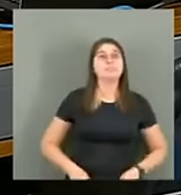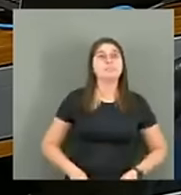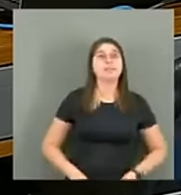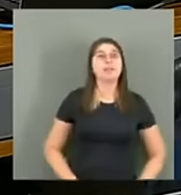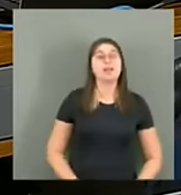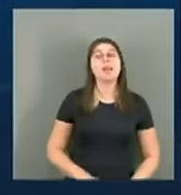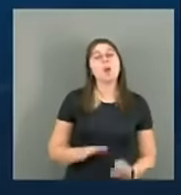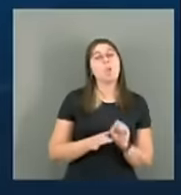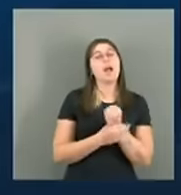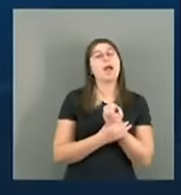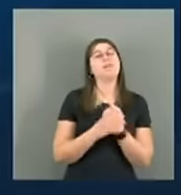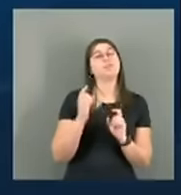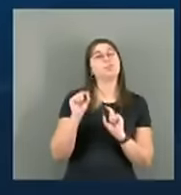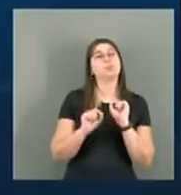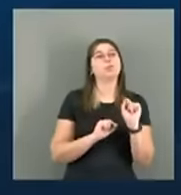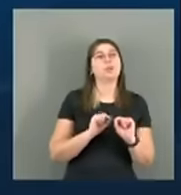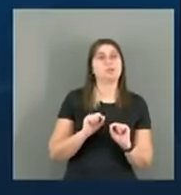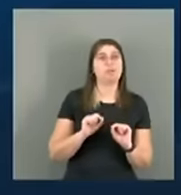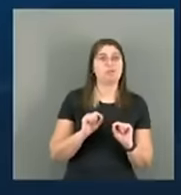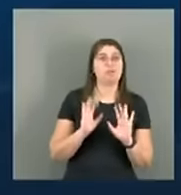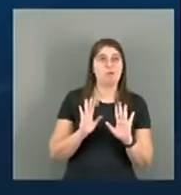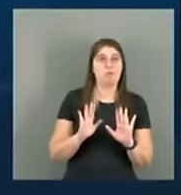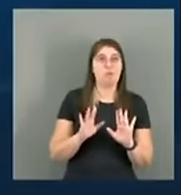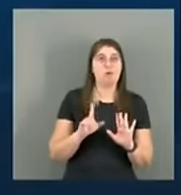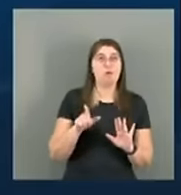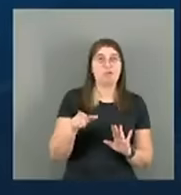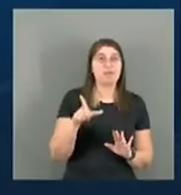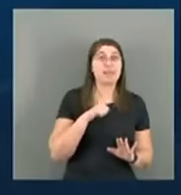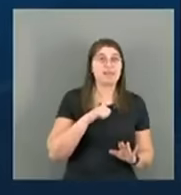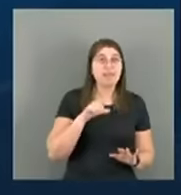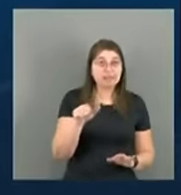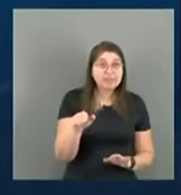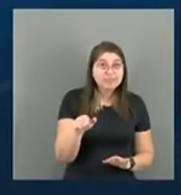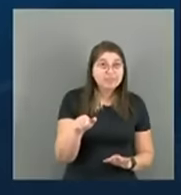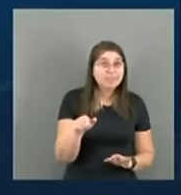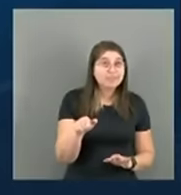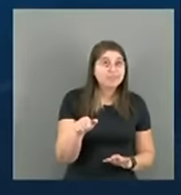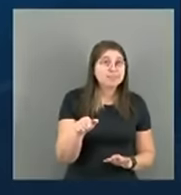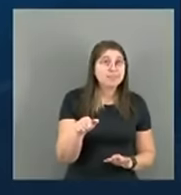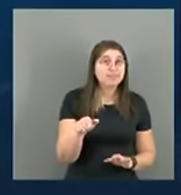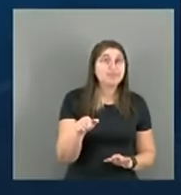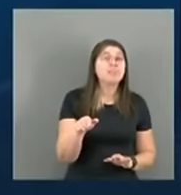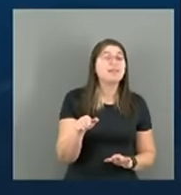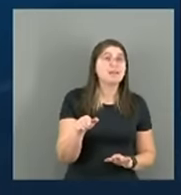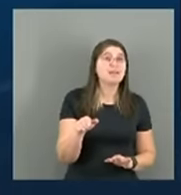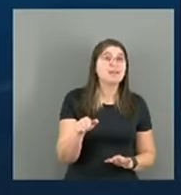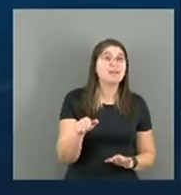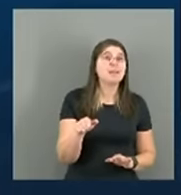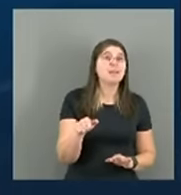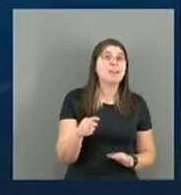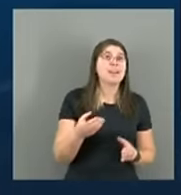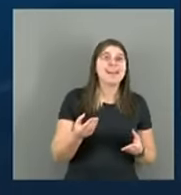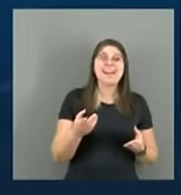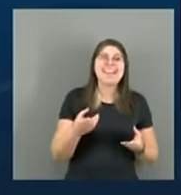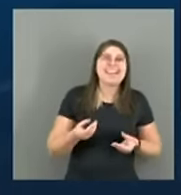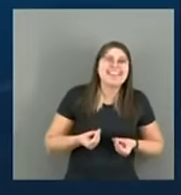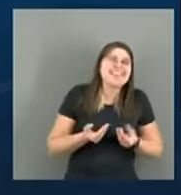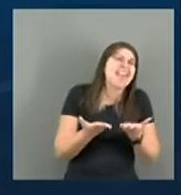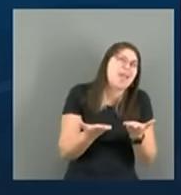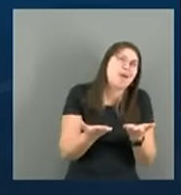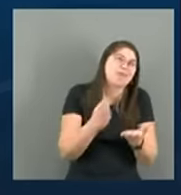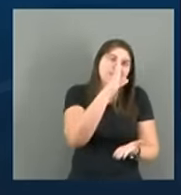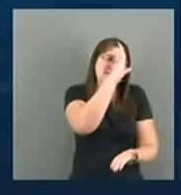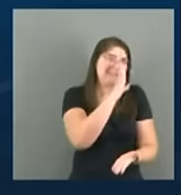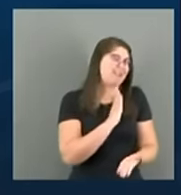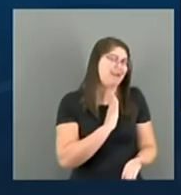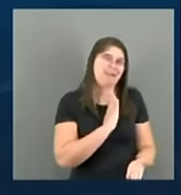Eu só posso garantir uma coisa, tá? O que você tem aí não é em vão. Não chegou isso aí para você em vão. Isso aí eu posso